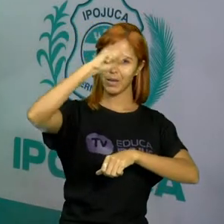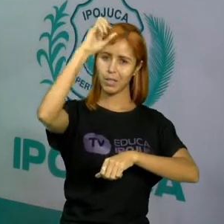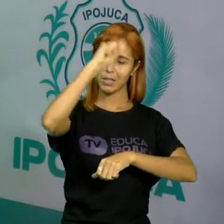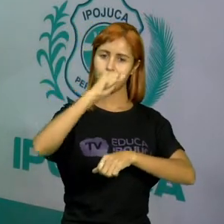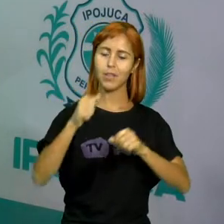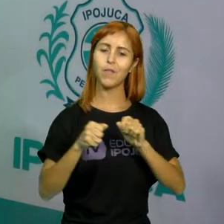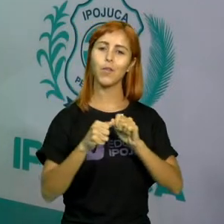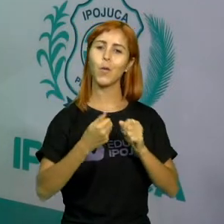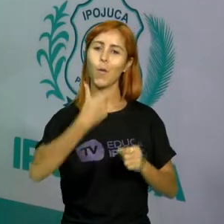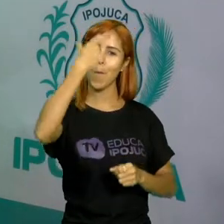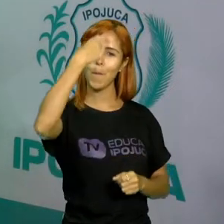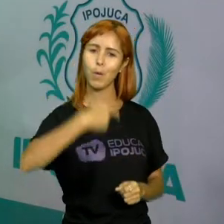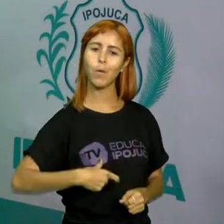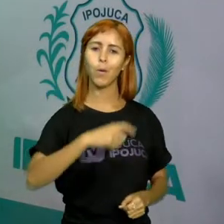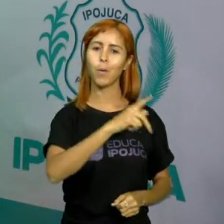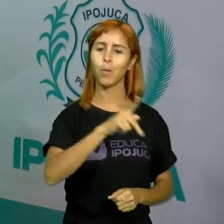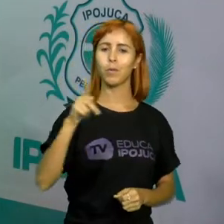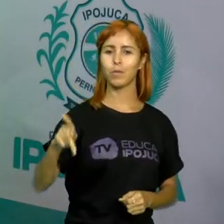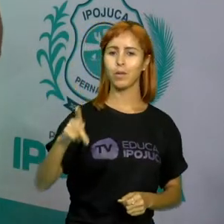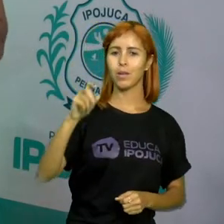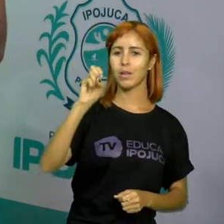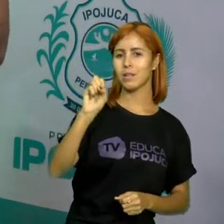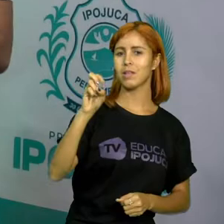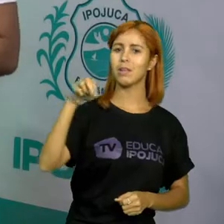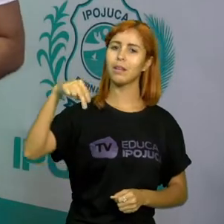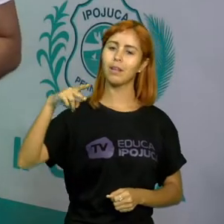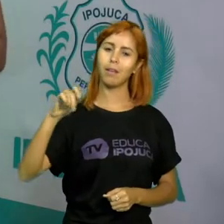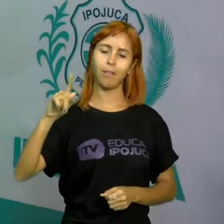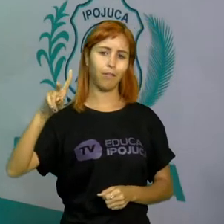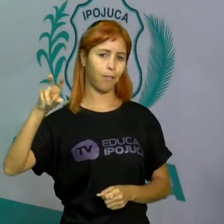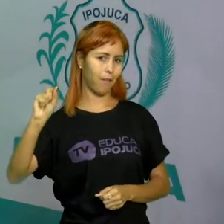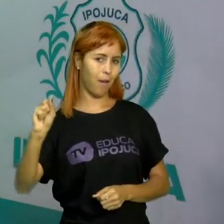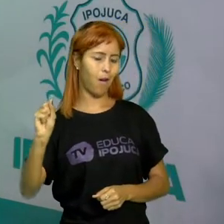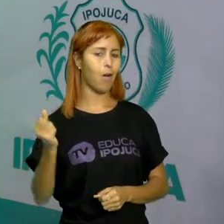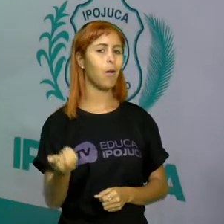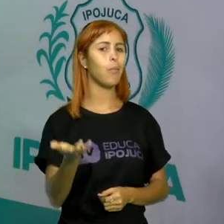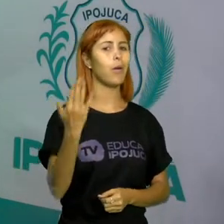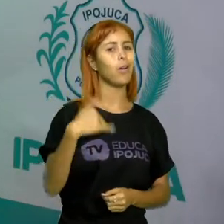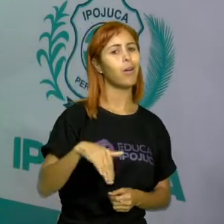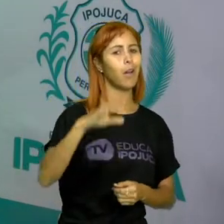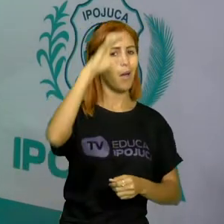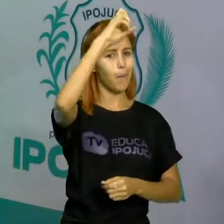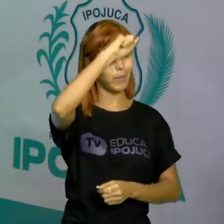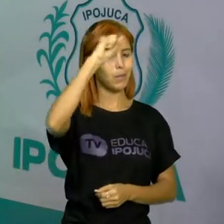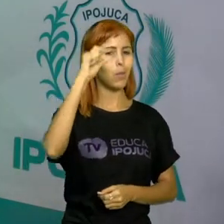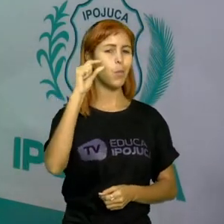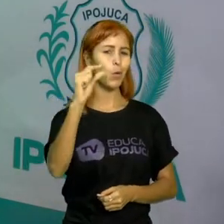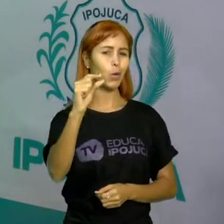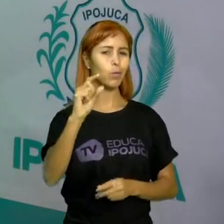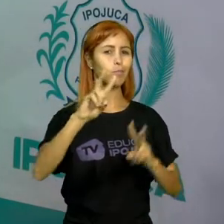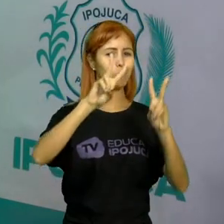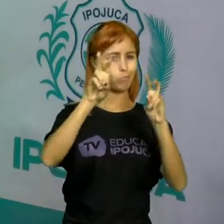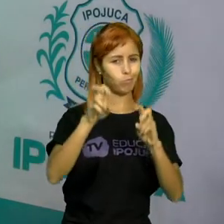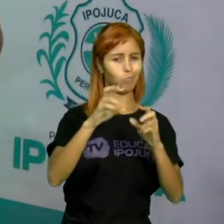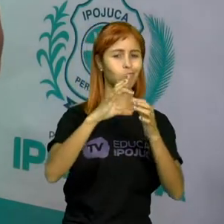feito comigo, professor Ceneval Santana, que vamos agora verificar um pouquinho mais sobre